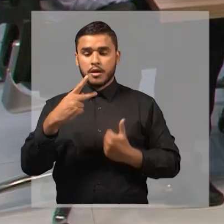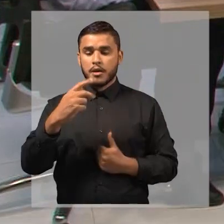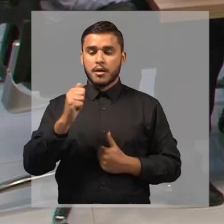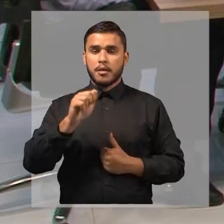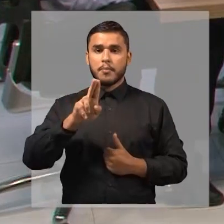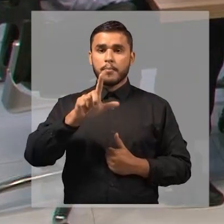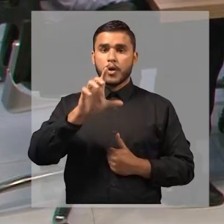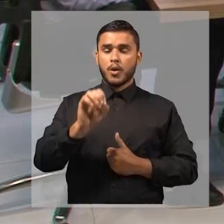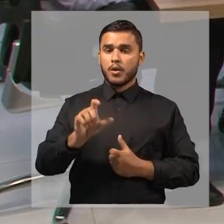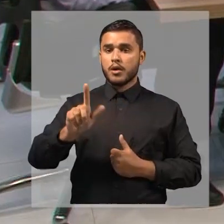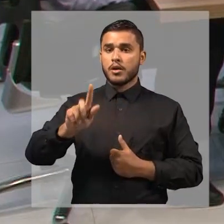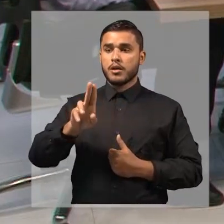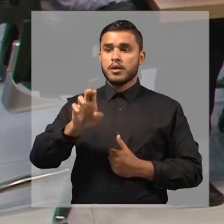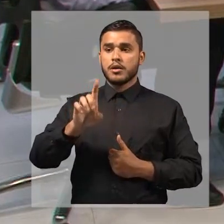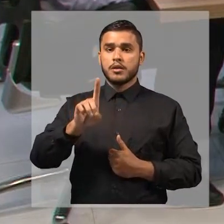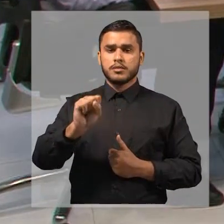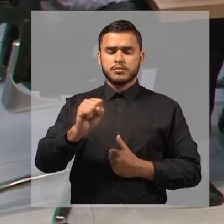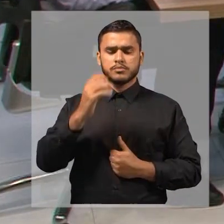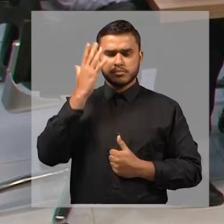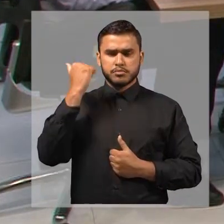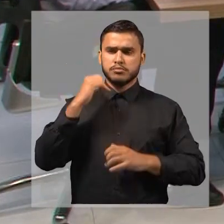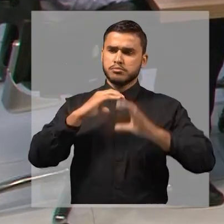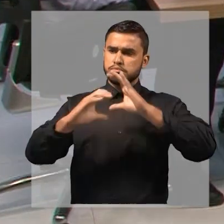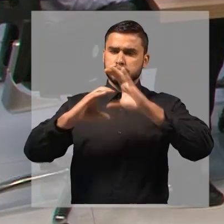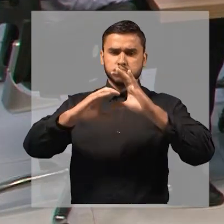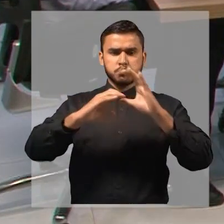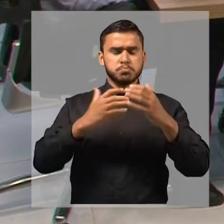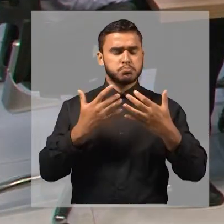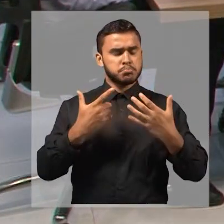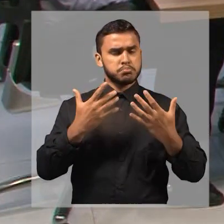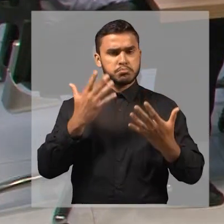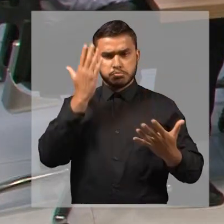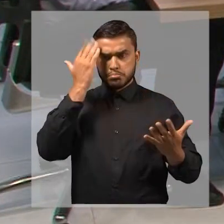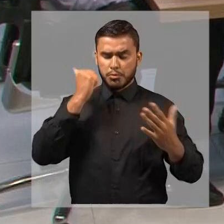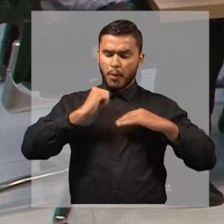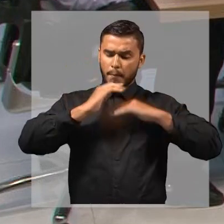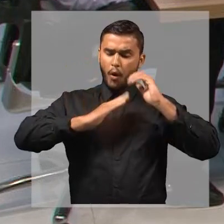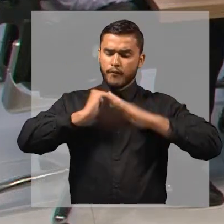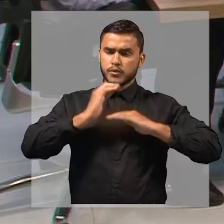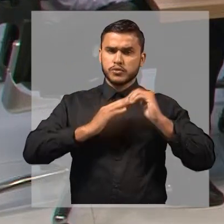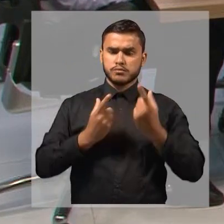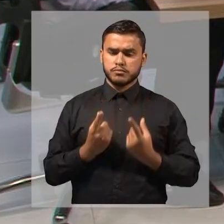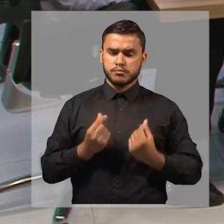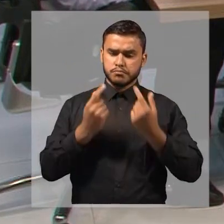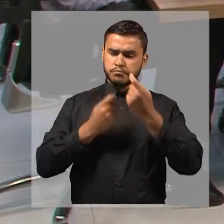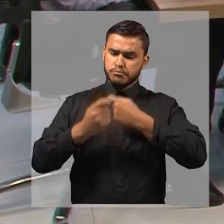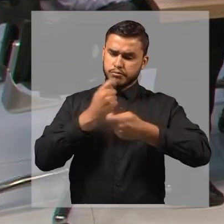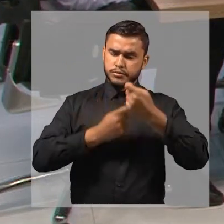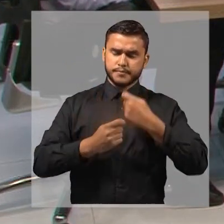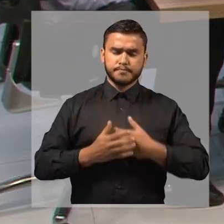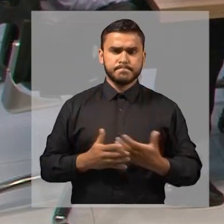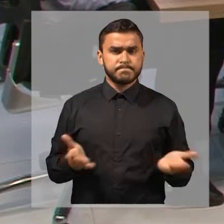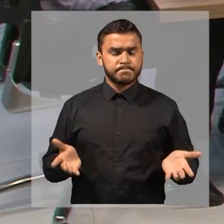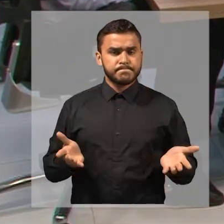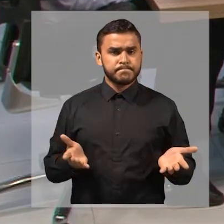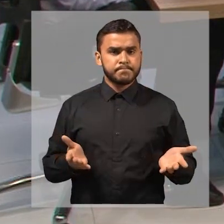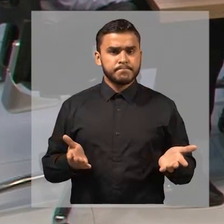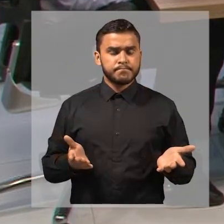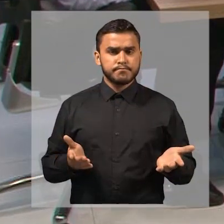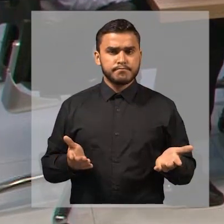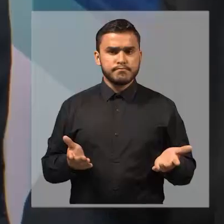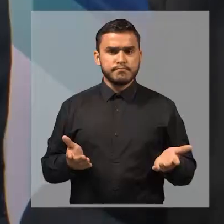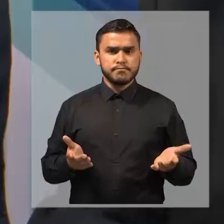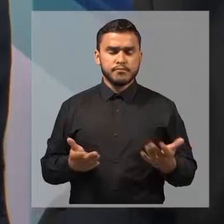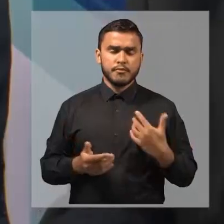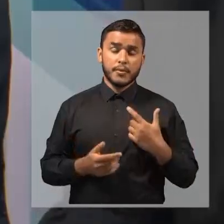Guedes. Paulo Guedes, e um grande articulador. Quem Paulo assumiu Guedes foi o Paulo Guedes. se comunica com muita clareza. Técnico de economia. Aí ele na verdade, aí